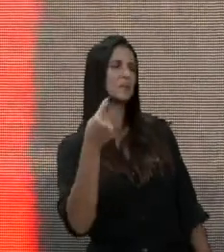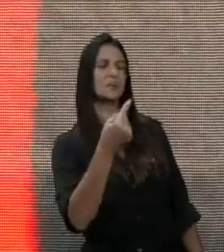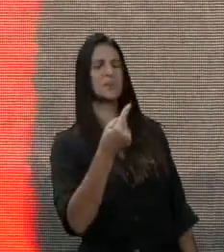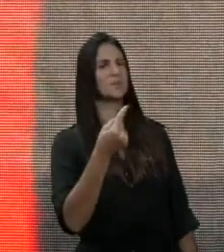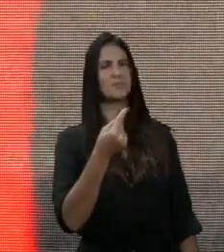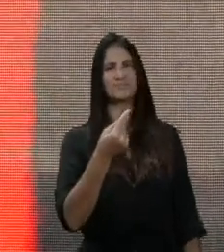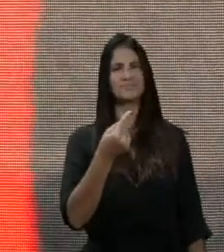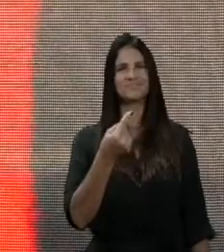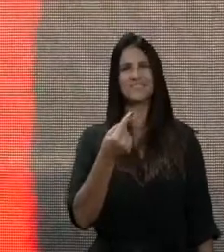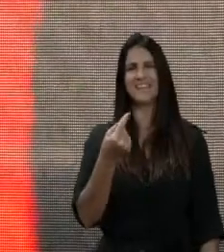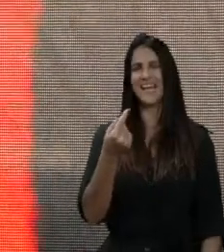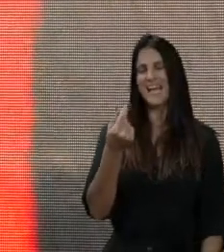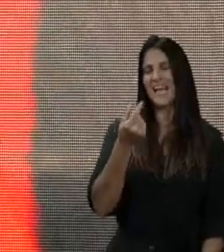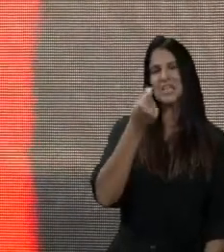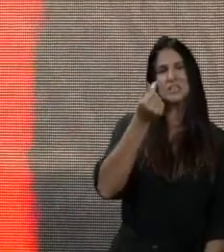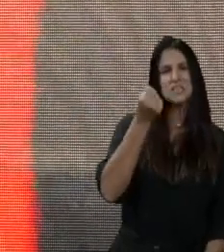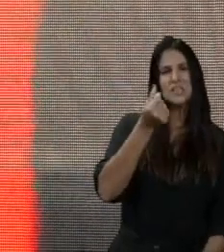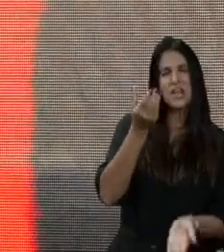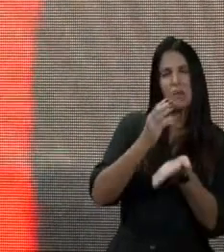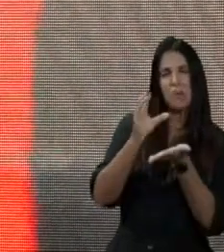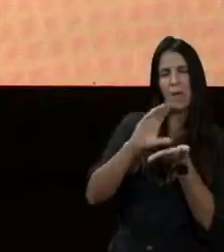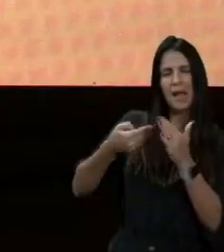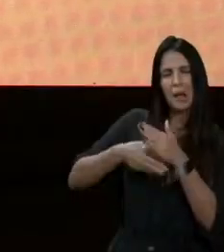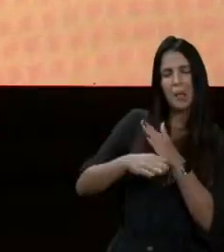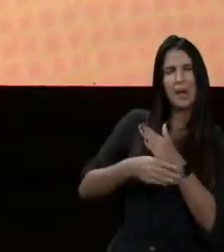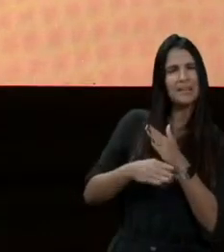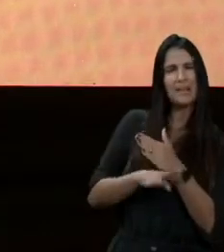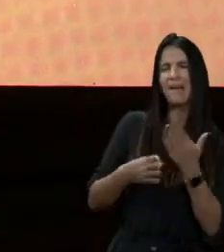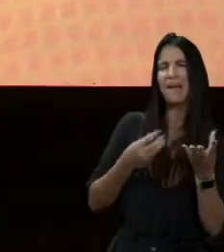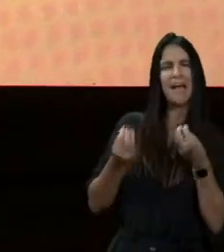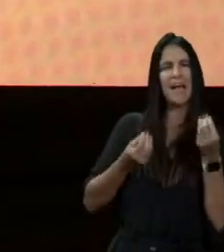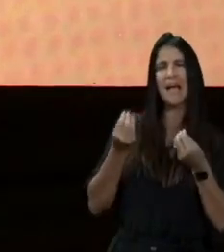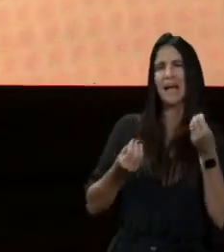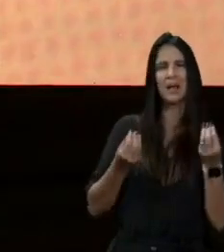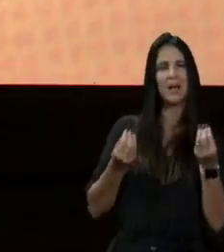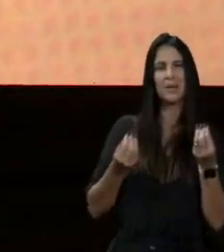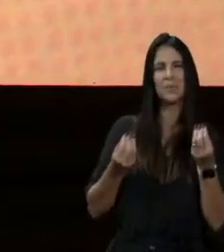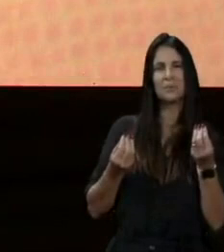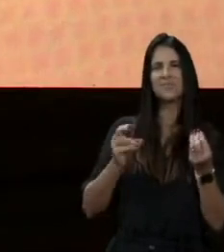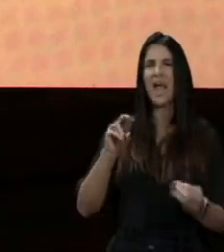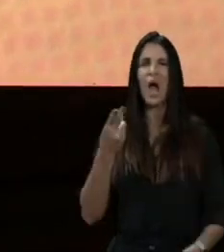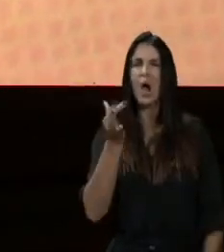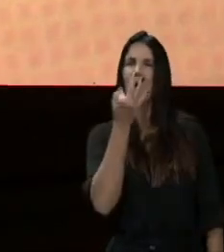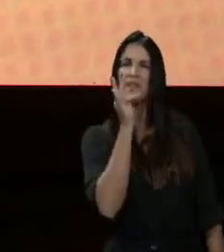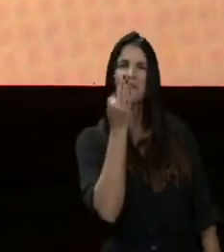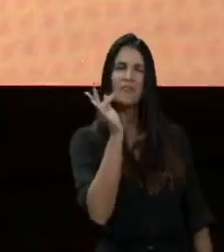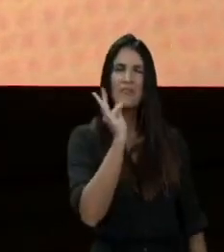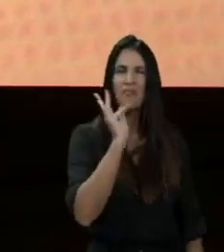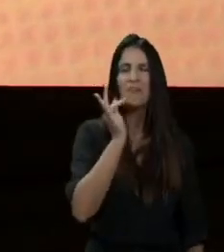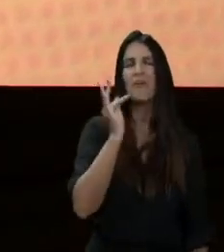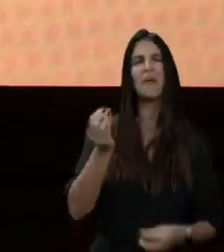reter o dinheiro que a gente não deveria querer reter Porque Nossa que bobagem é essa de falar mal dos outros tpt nunca acreditar que as coisas podem